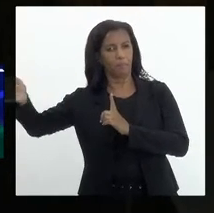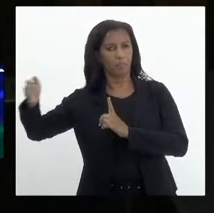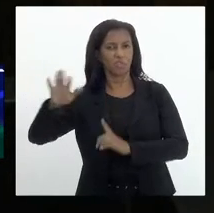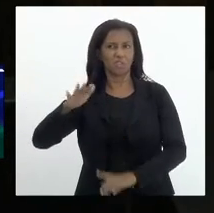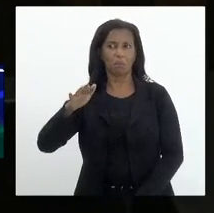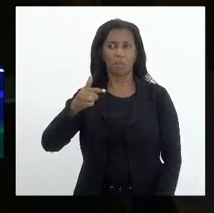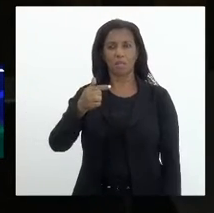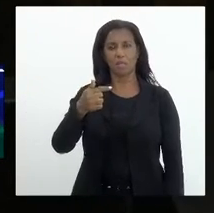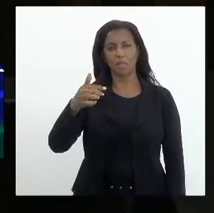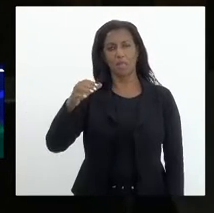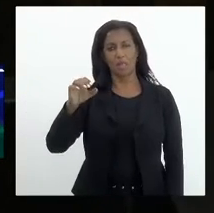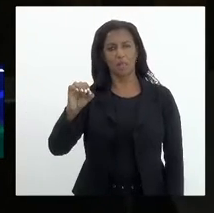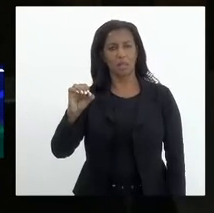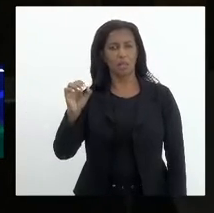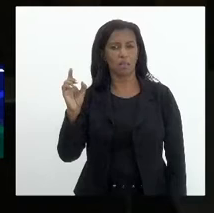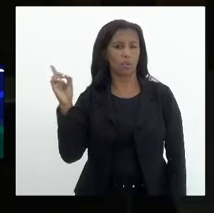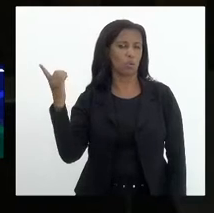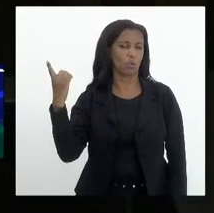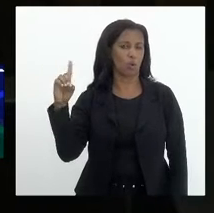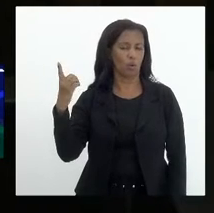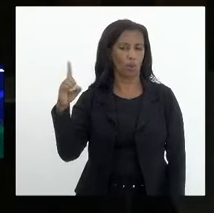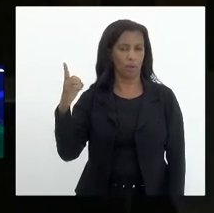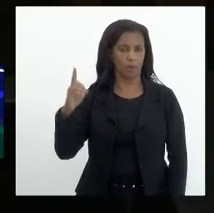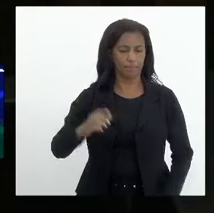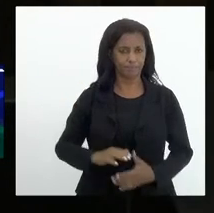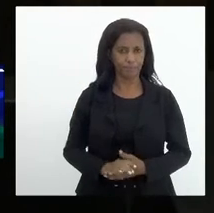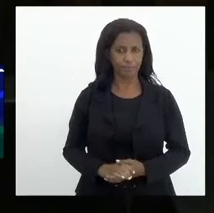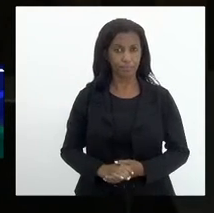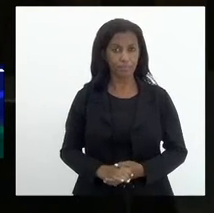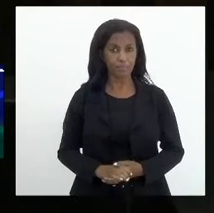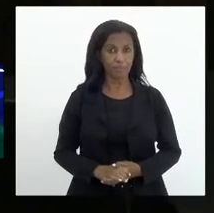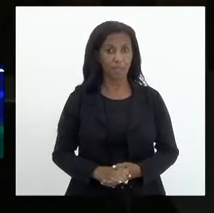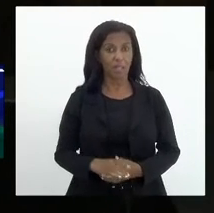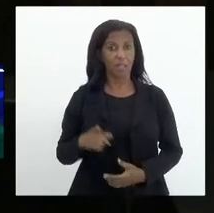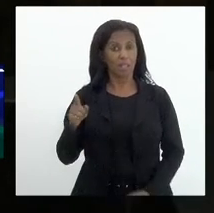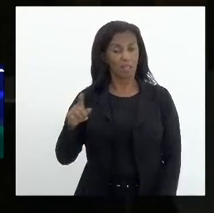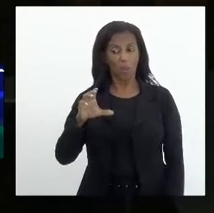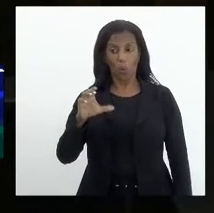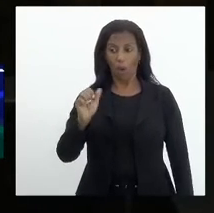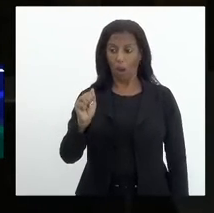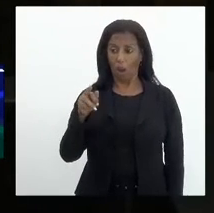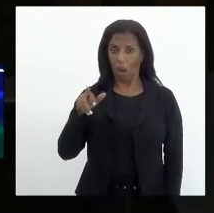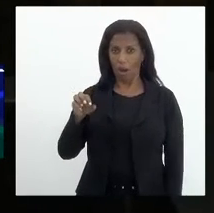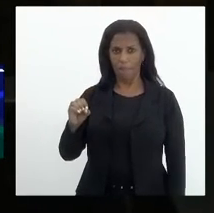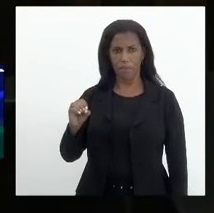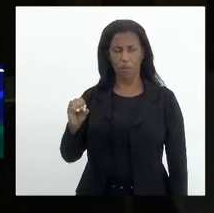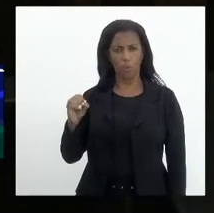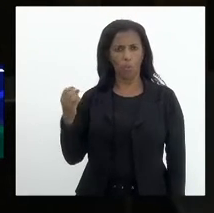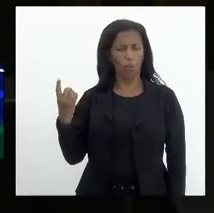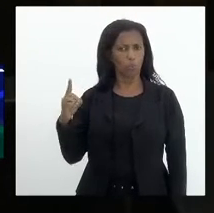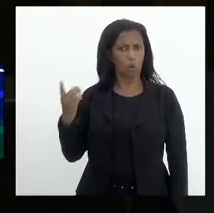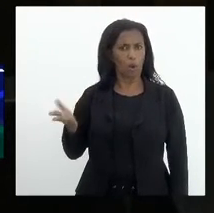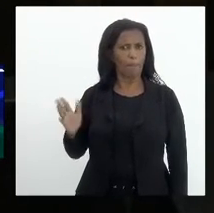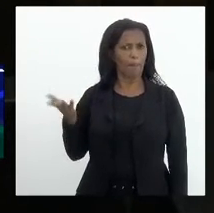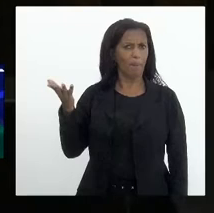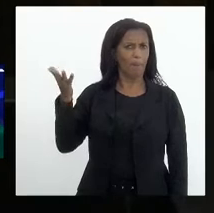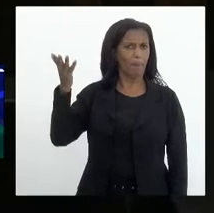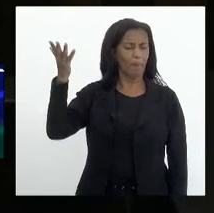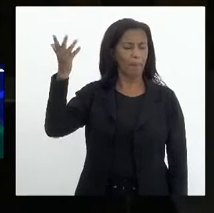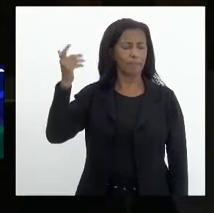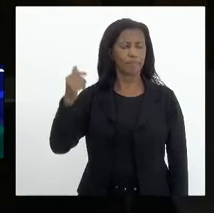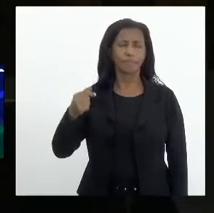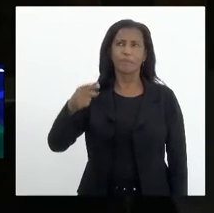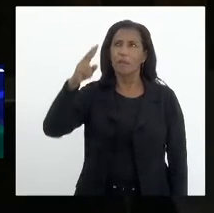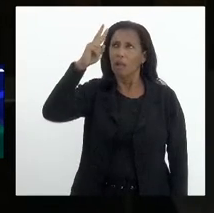70 dólares o barril. E o câmbio disparou. Em 14, salvo erro de